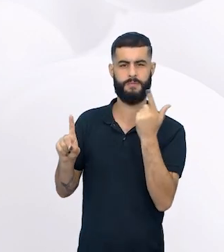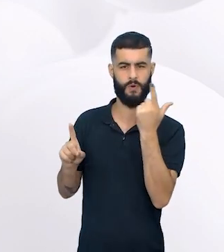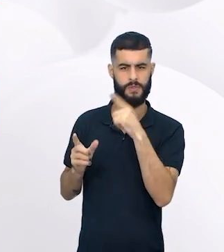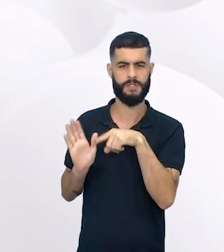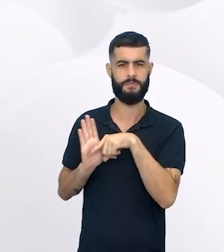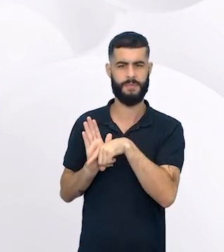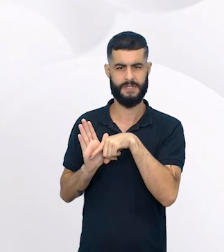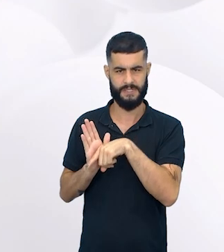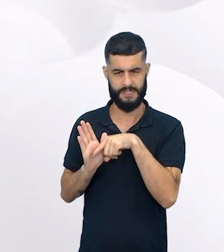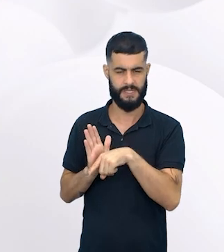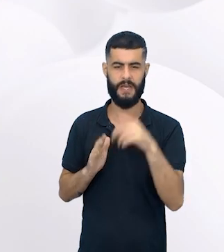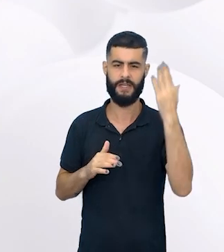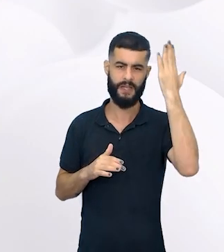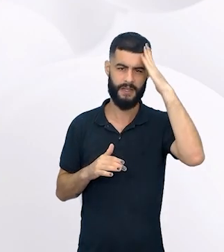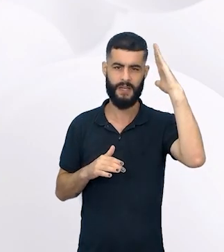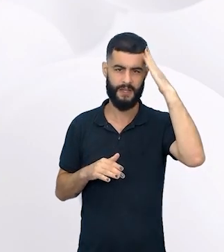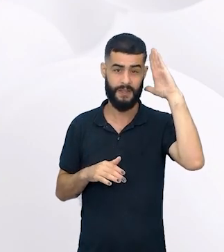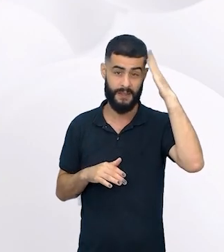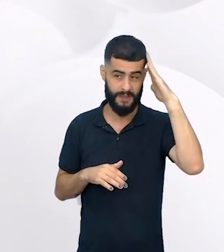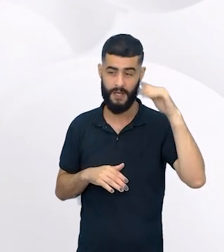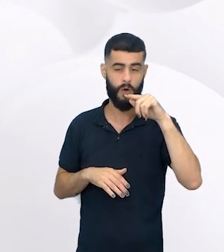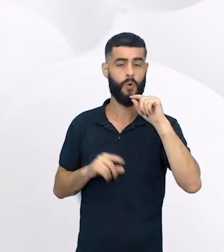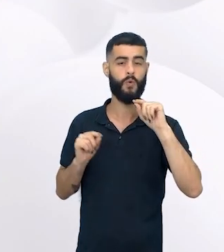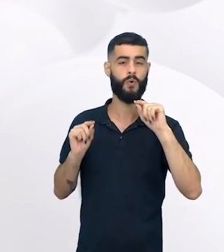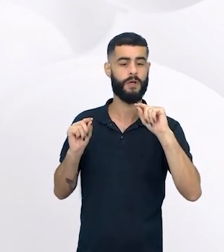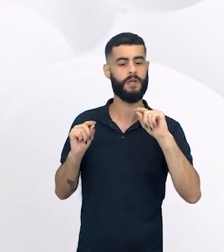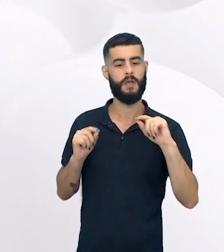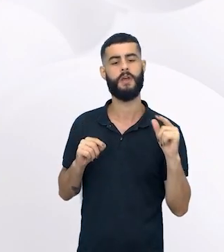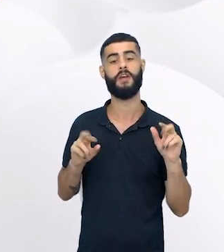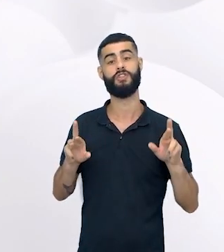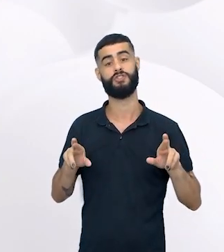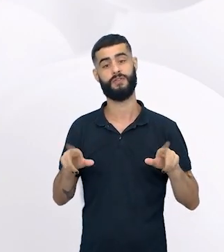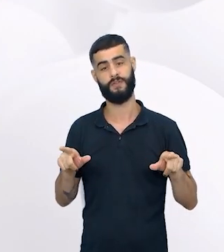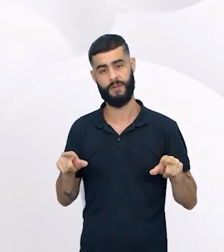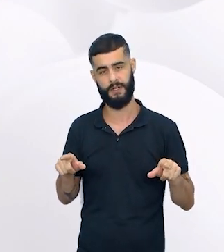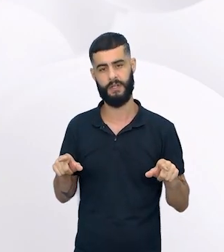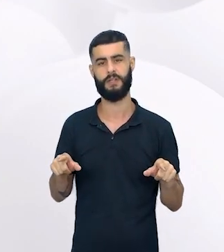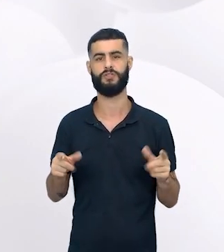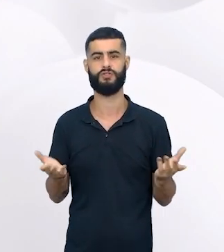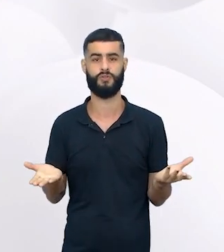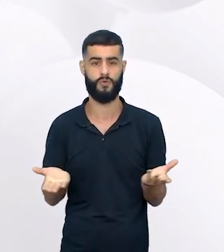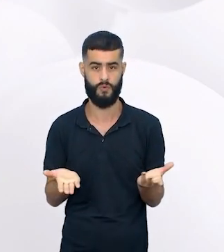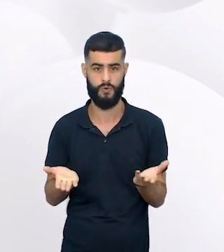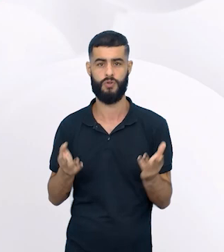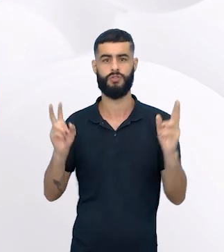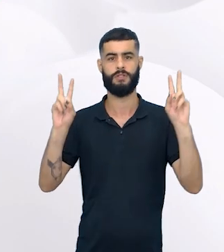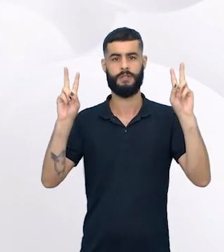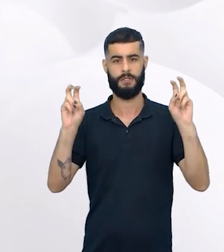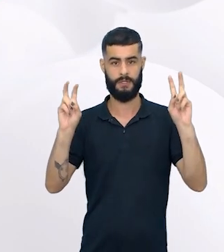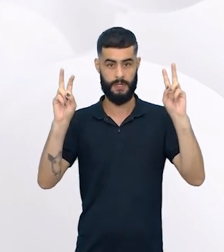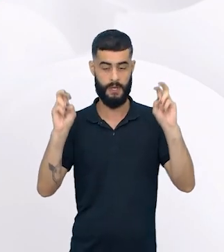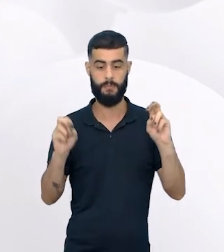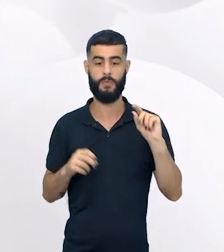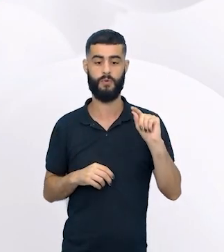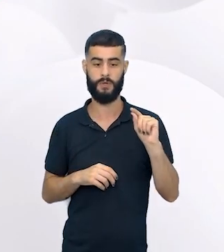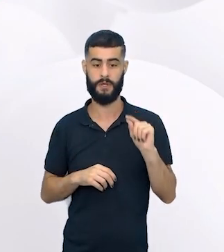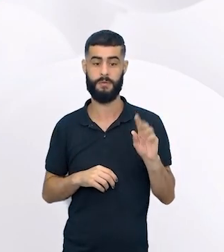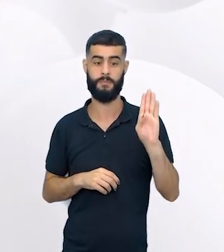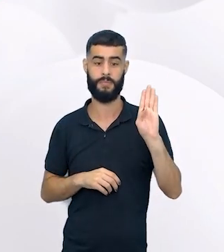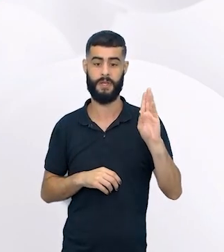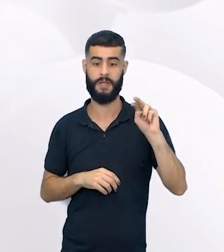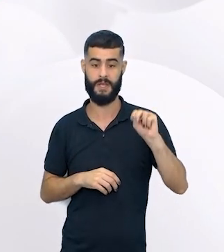a proposta, o que vai diferenciar com os temas contemporâneos atualmente é que já na BNCC ele já